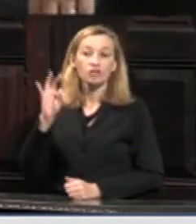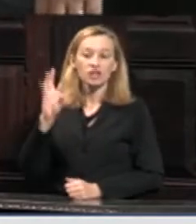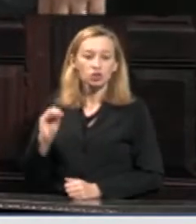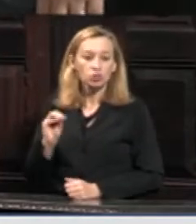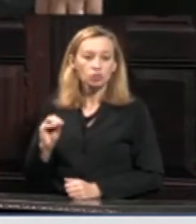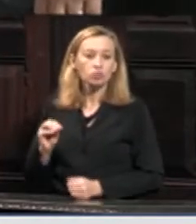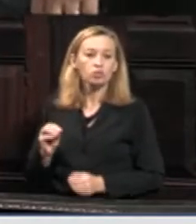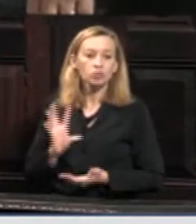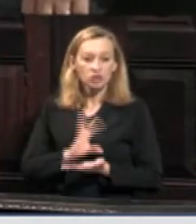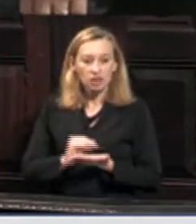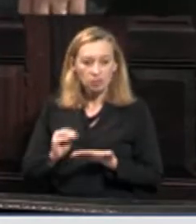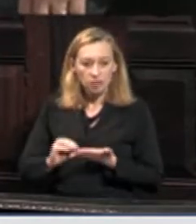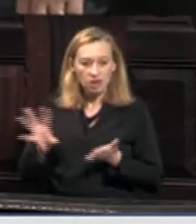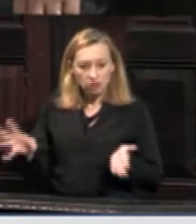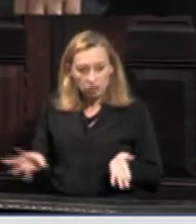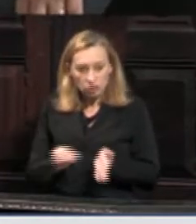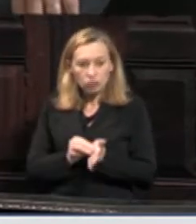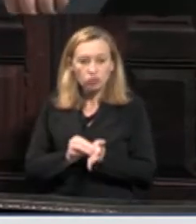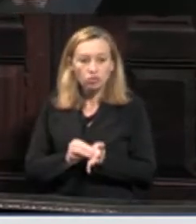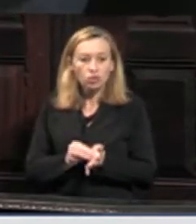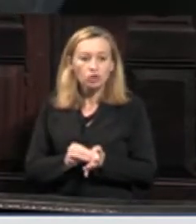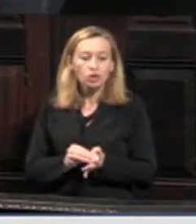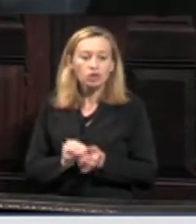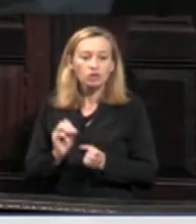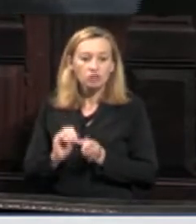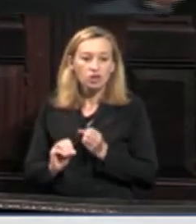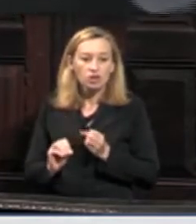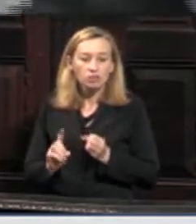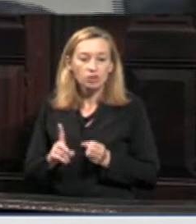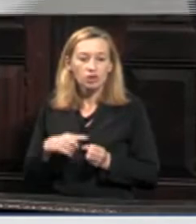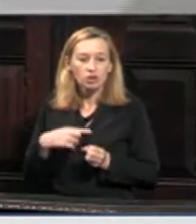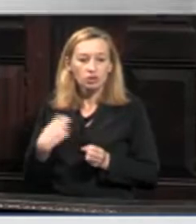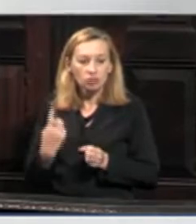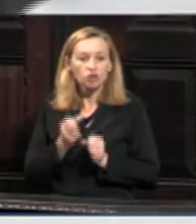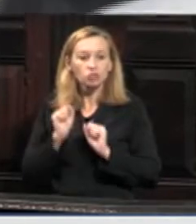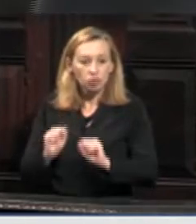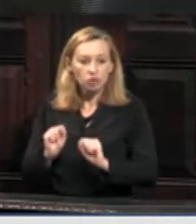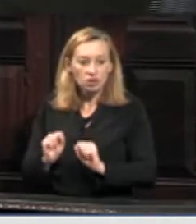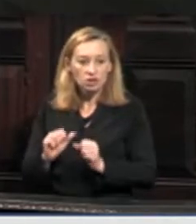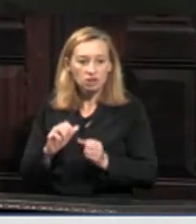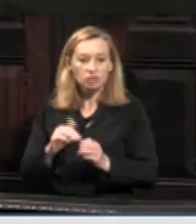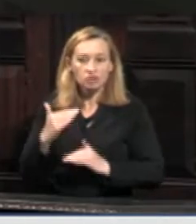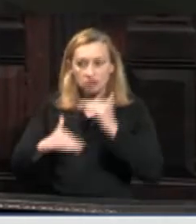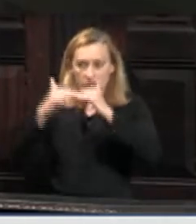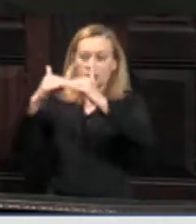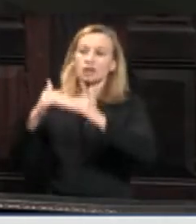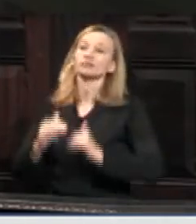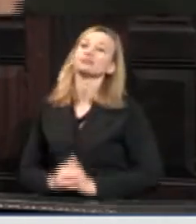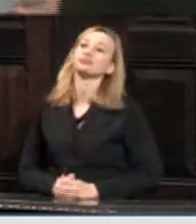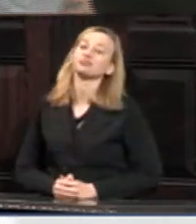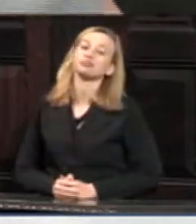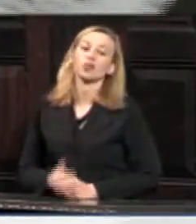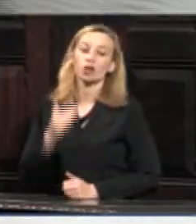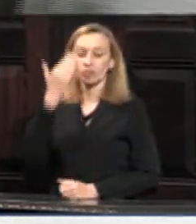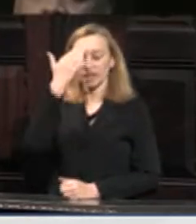em pauta os vetos que foram feitos, para que a gente possa avançar. Obrigado.